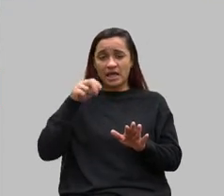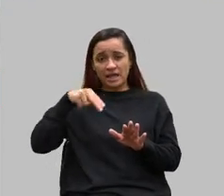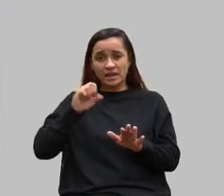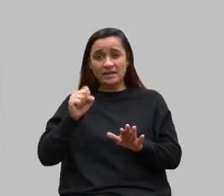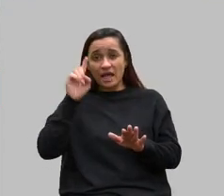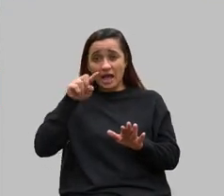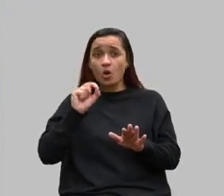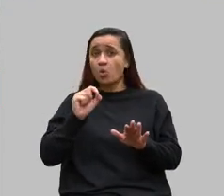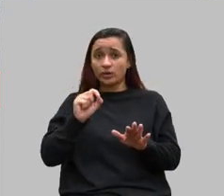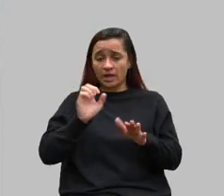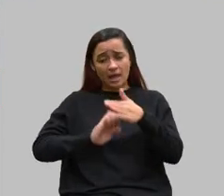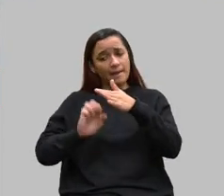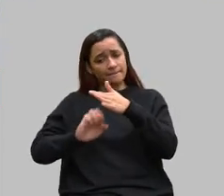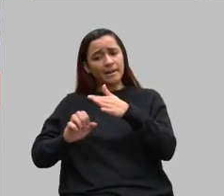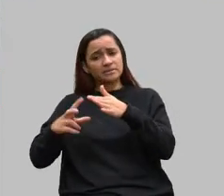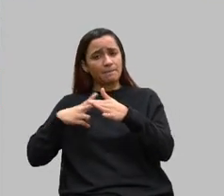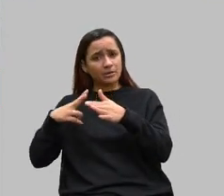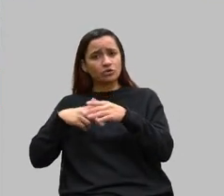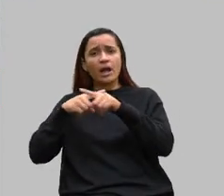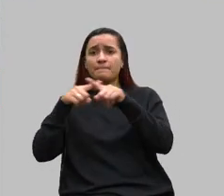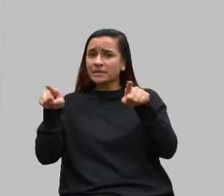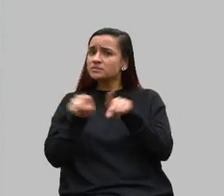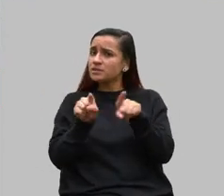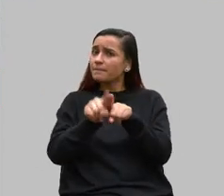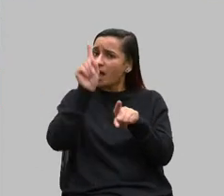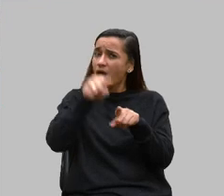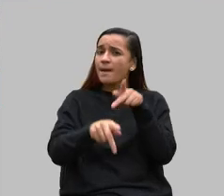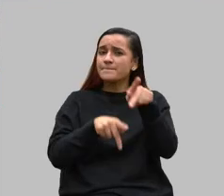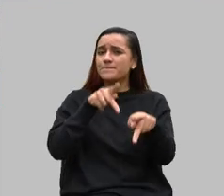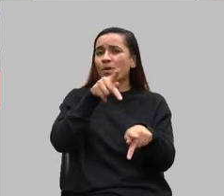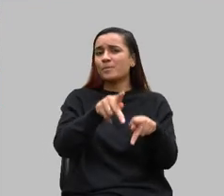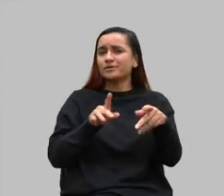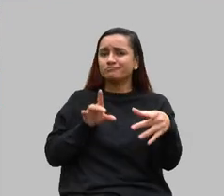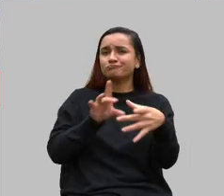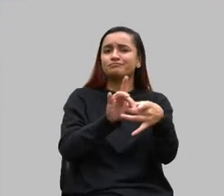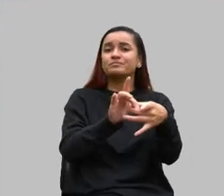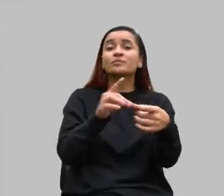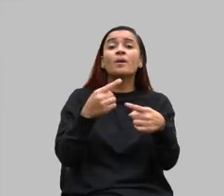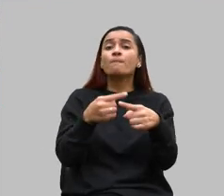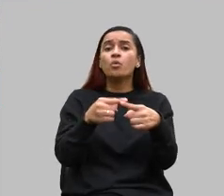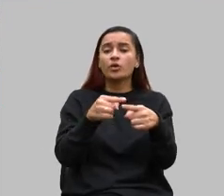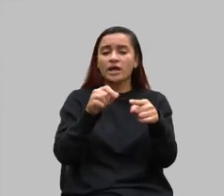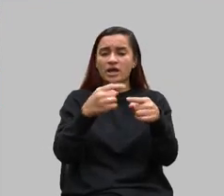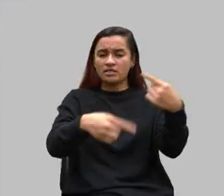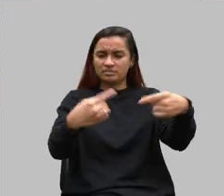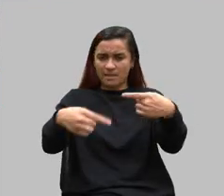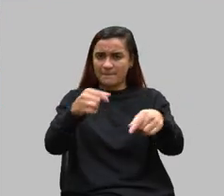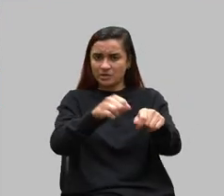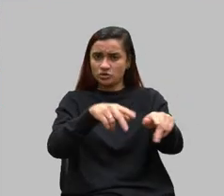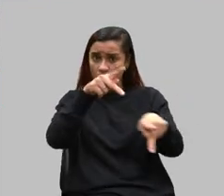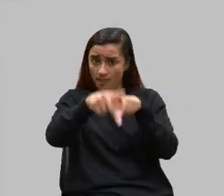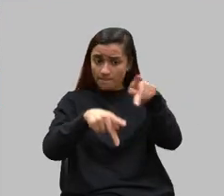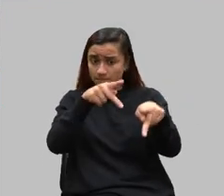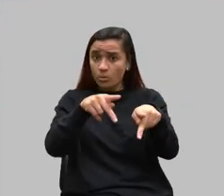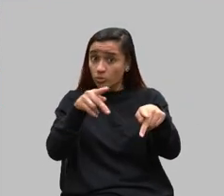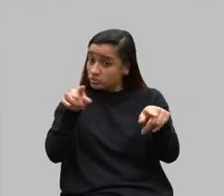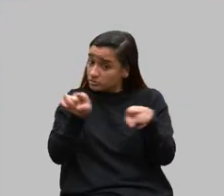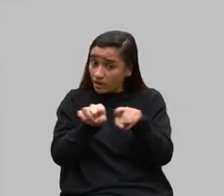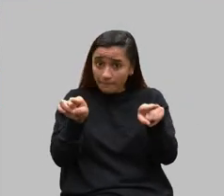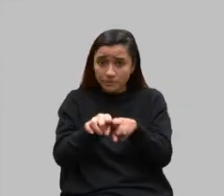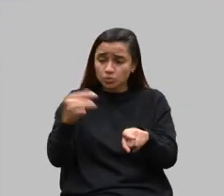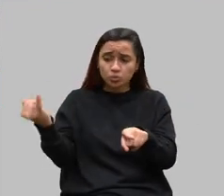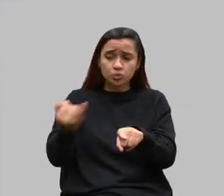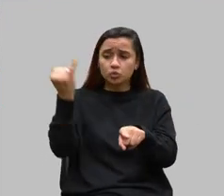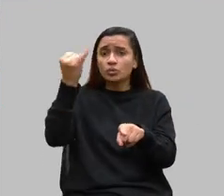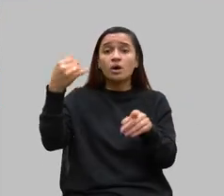privada mas não deixa de ser uma concessão pública de maneira que o debate público ele é sempre salutar inclusive Porque